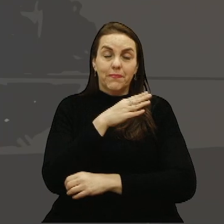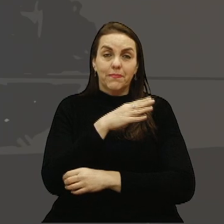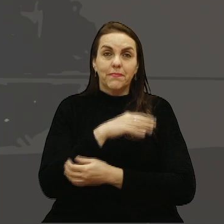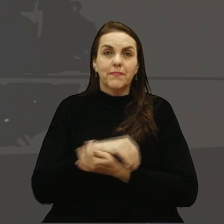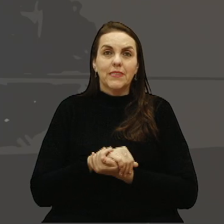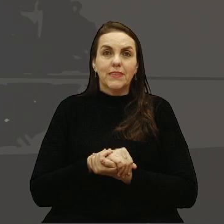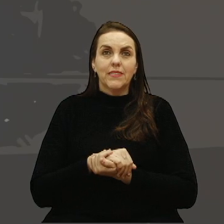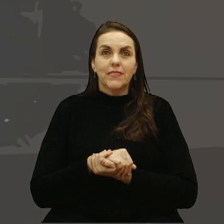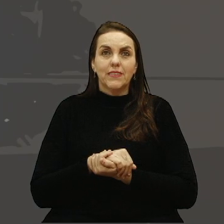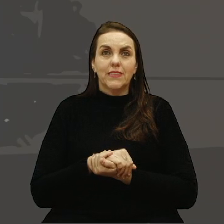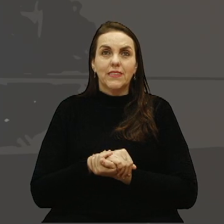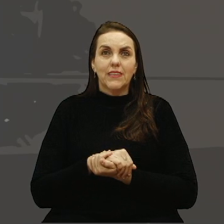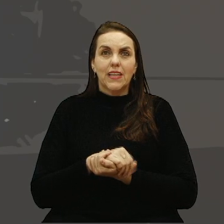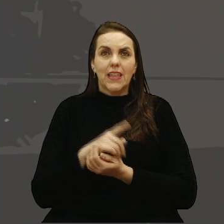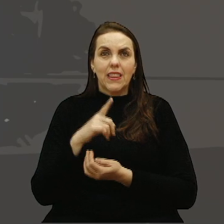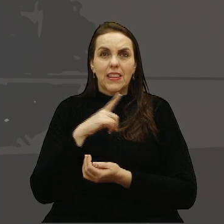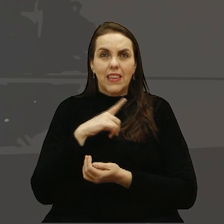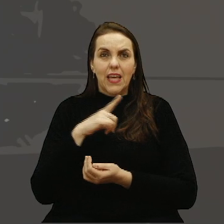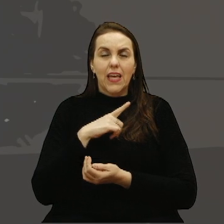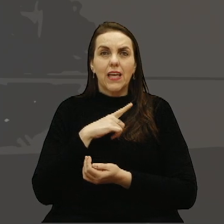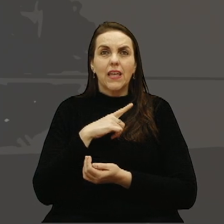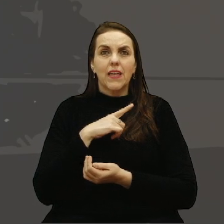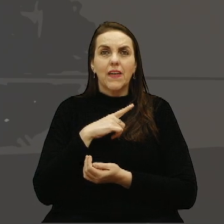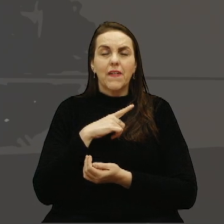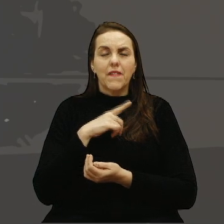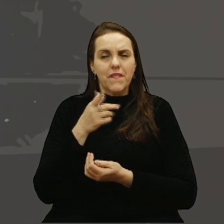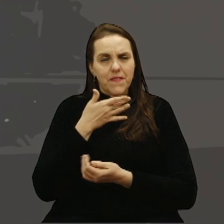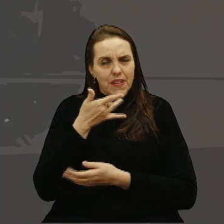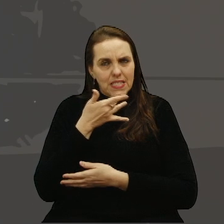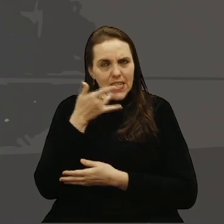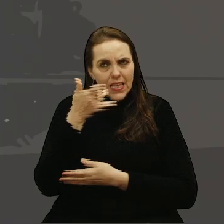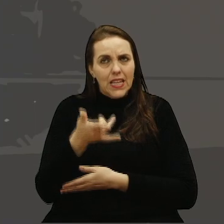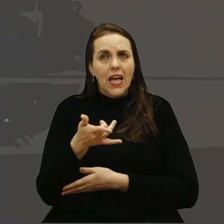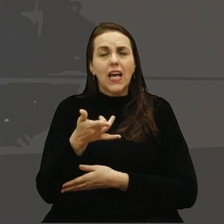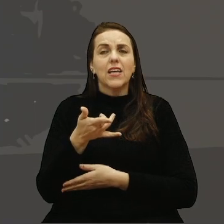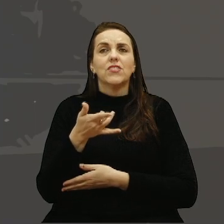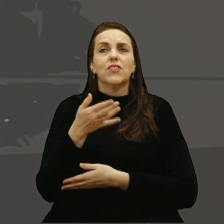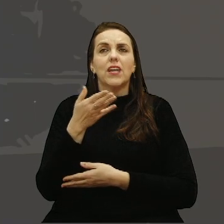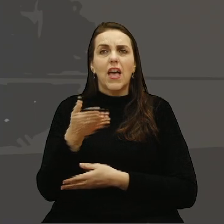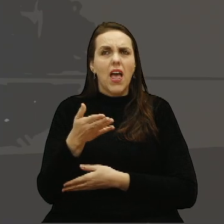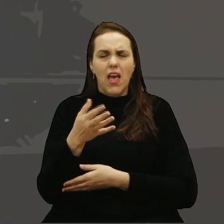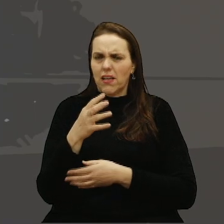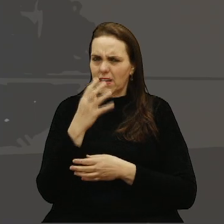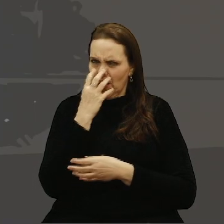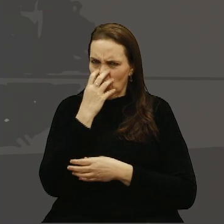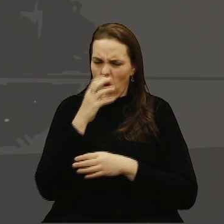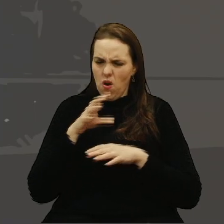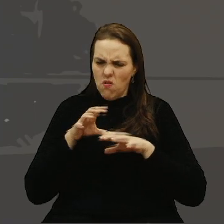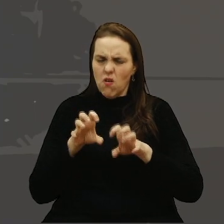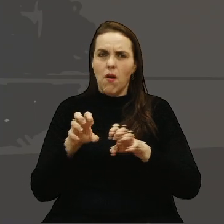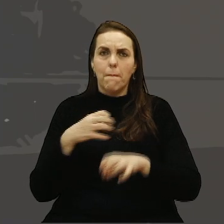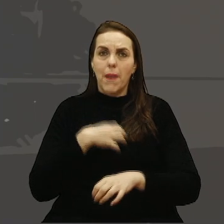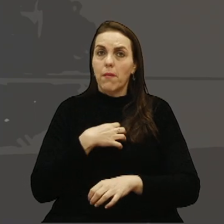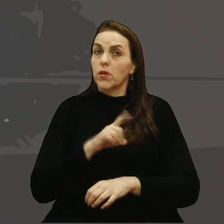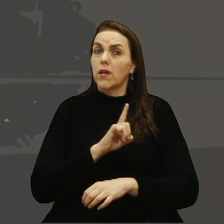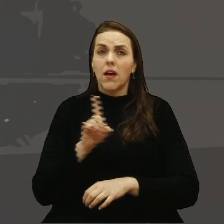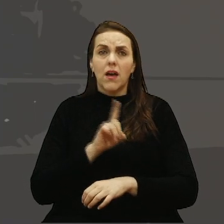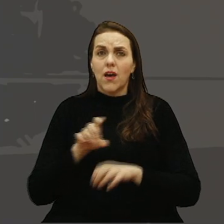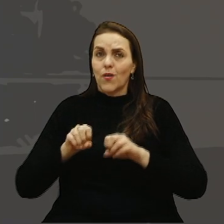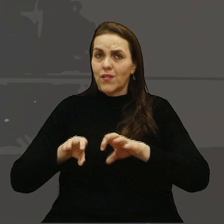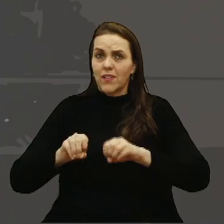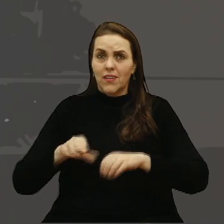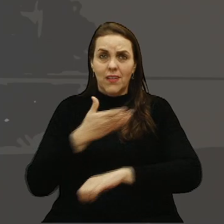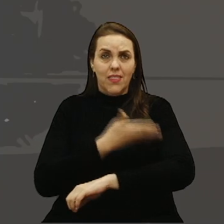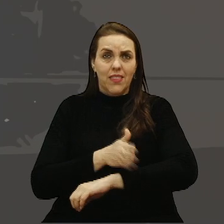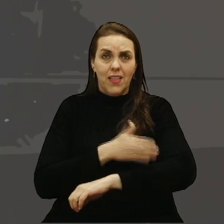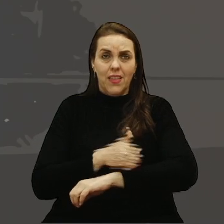o cão policial tem essa faceta, né? As pessoas pensam que o cão policial ele é ofensivo e agressivo. Não, ele é ensinado. Então, inclusive, ele convive com crianças, né? A